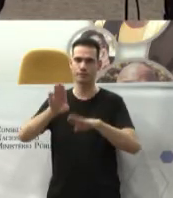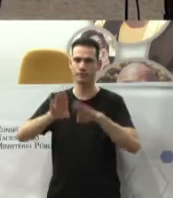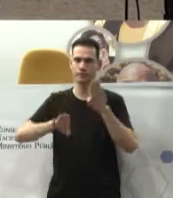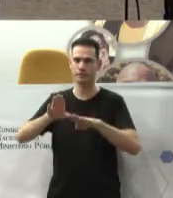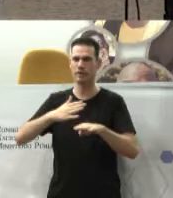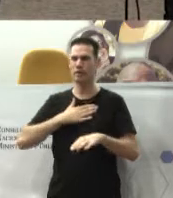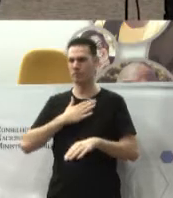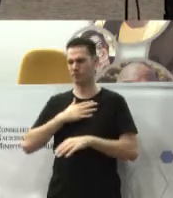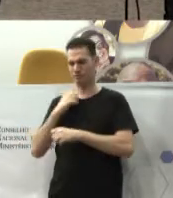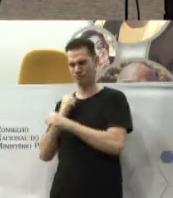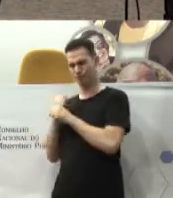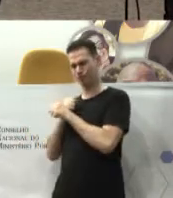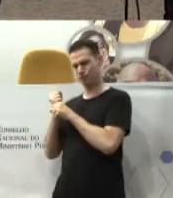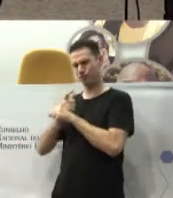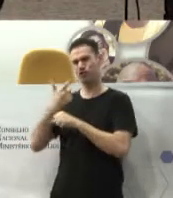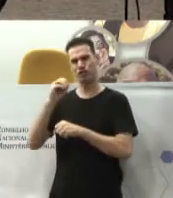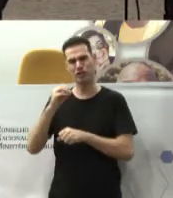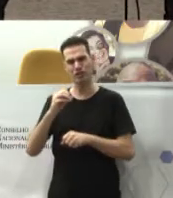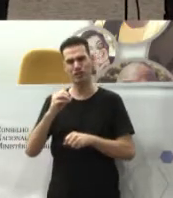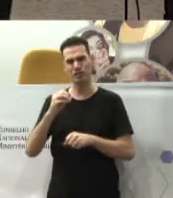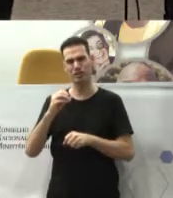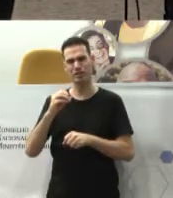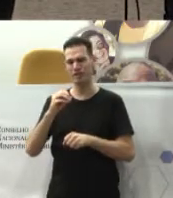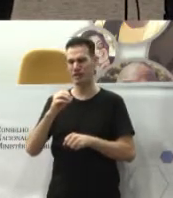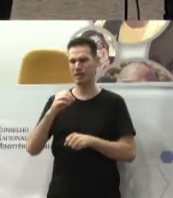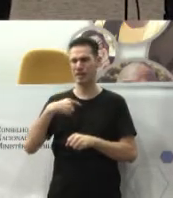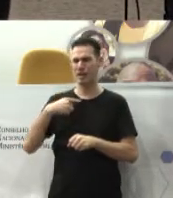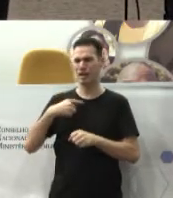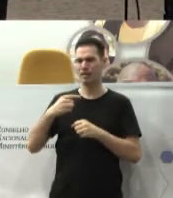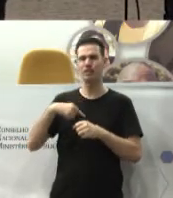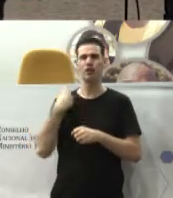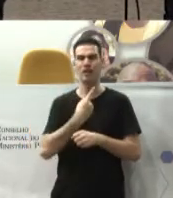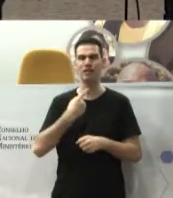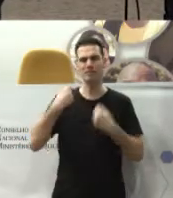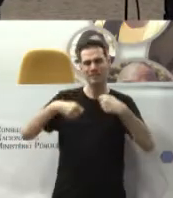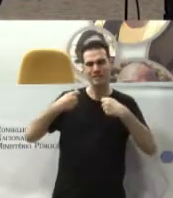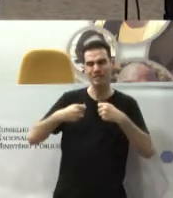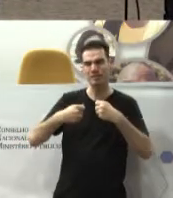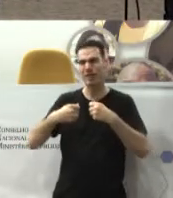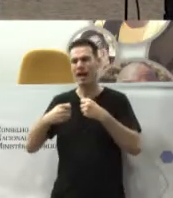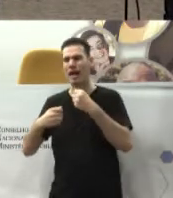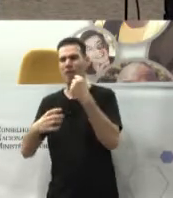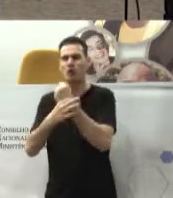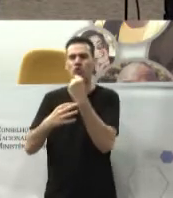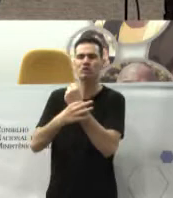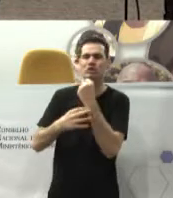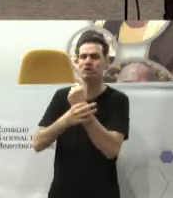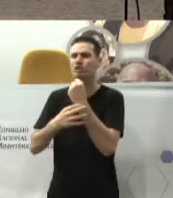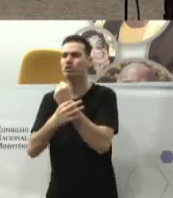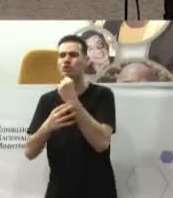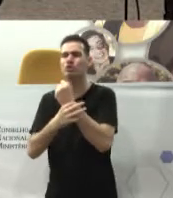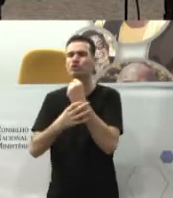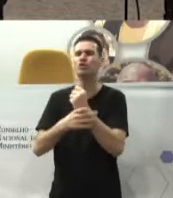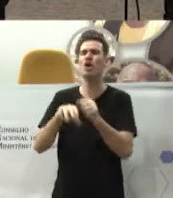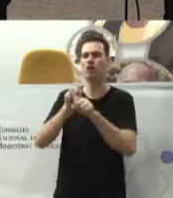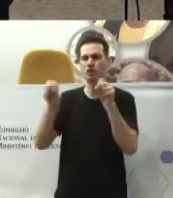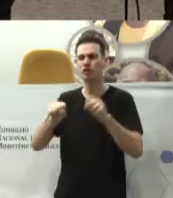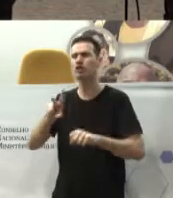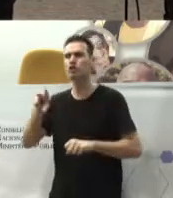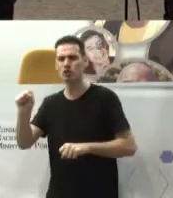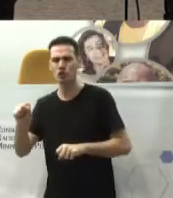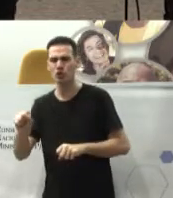nos últimos 20 anos, não é objeto de defesa dos nossos compatriotas, nossos brasileiros. Se a gente for na